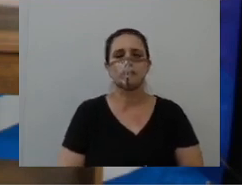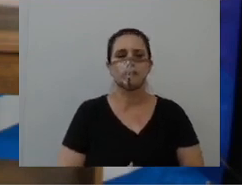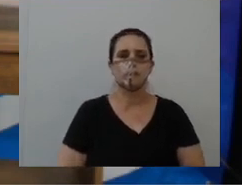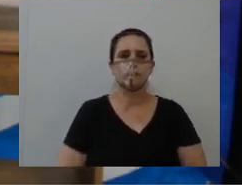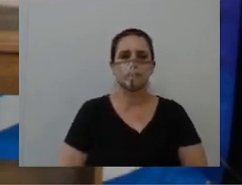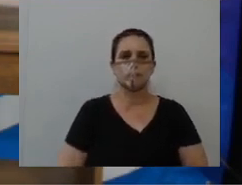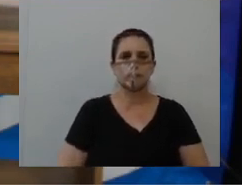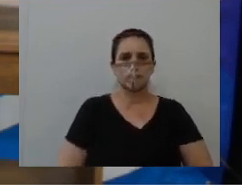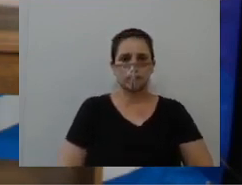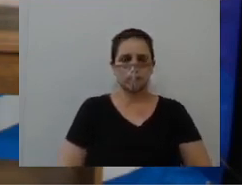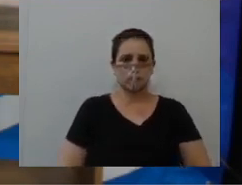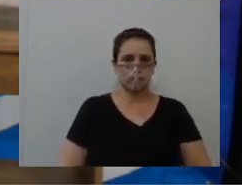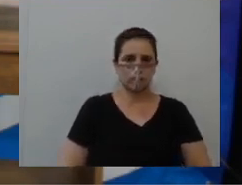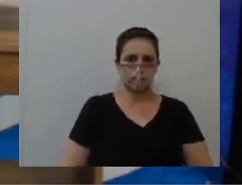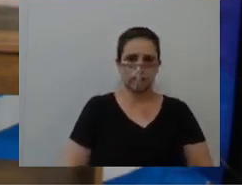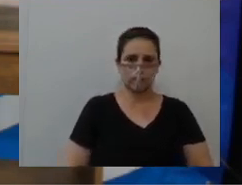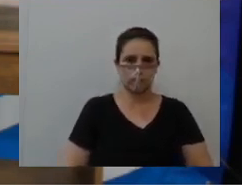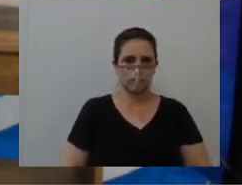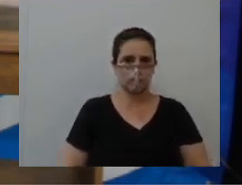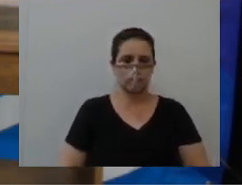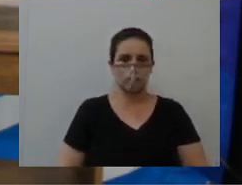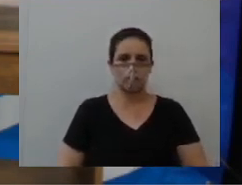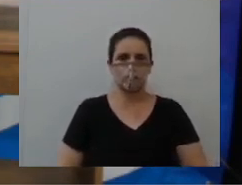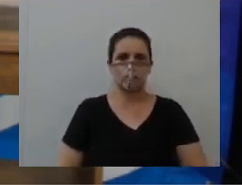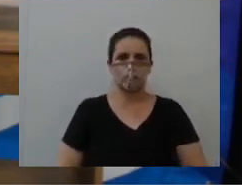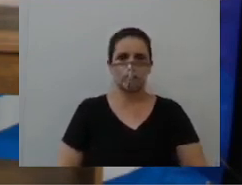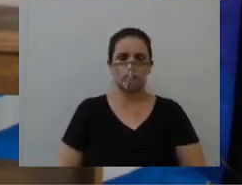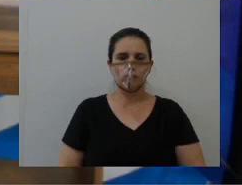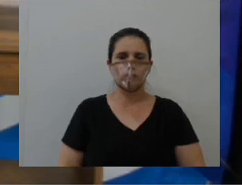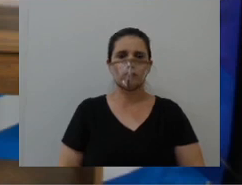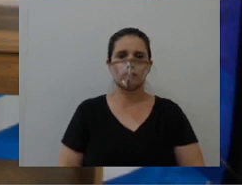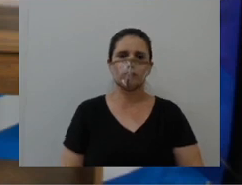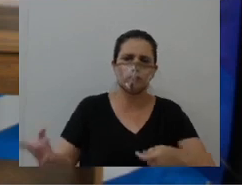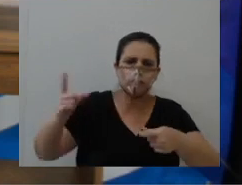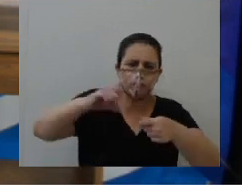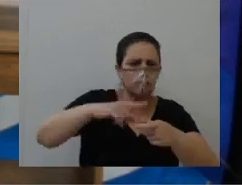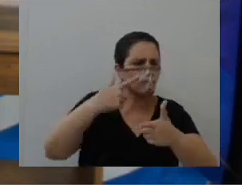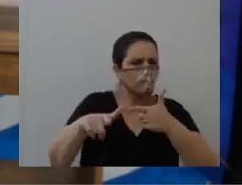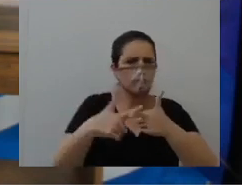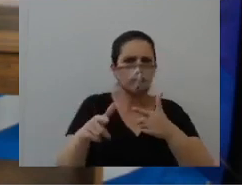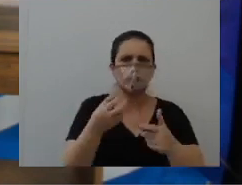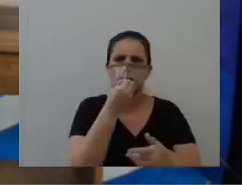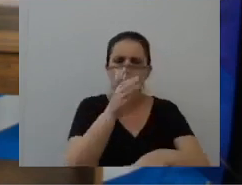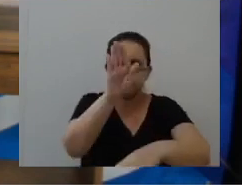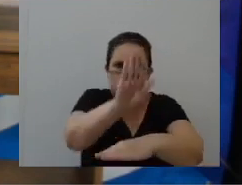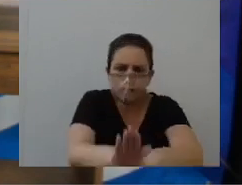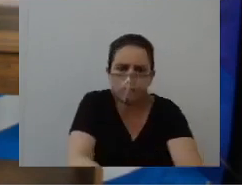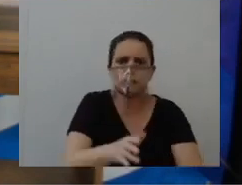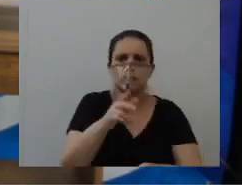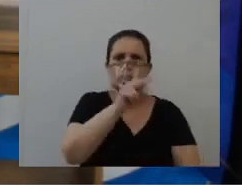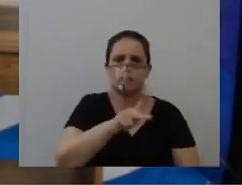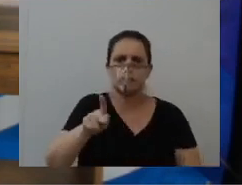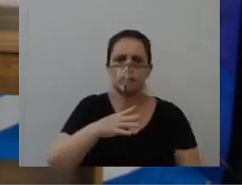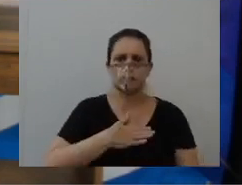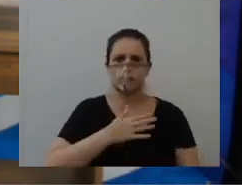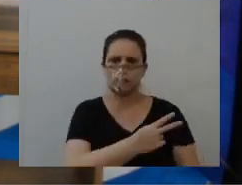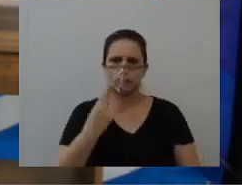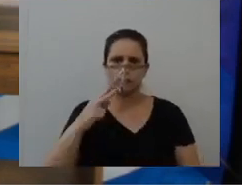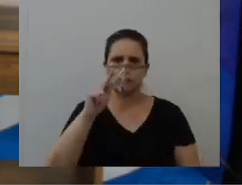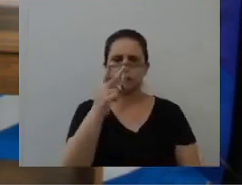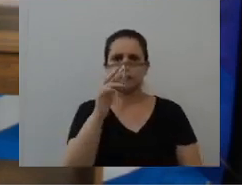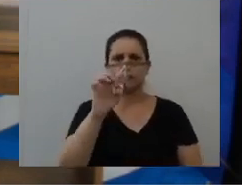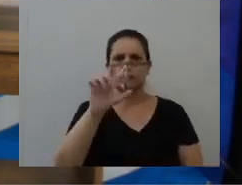Mas estava em outra, mudaram. Mas não tem problema não. Vamos para essa, vamos. Boa tarde, professor. Meu nome é Helder,